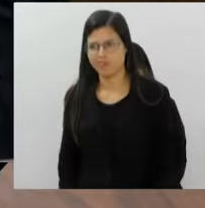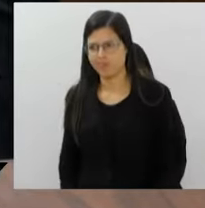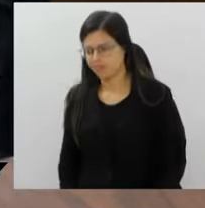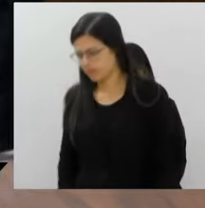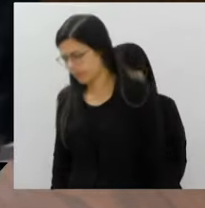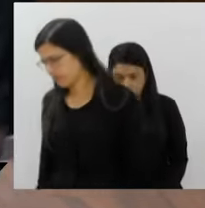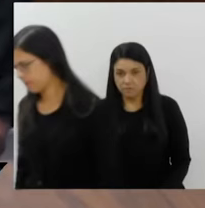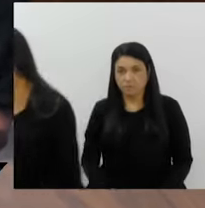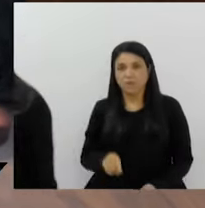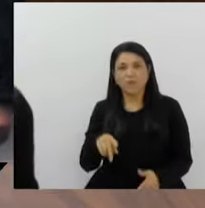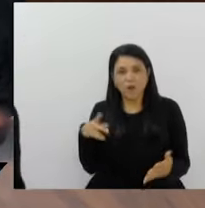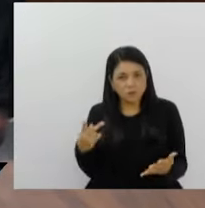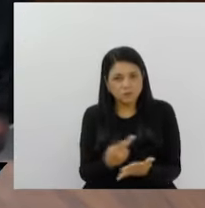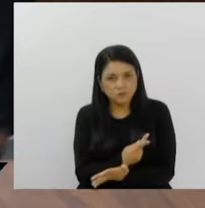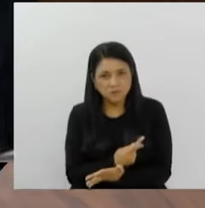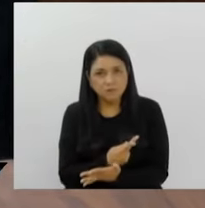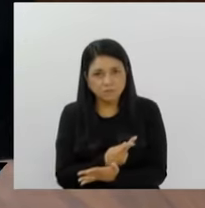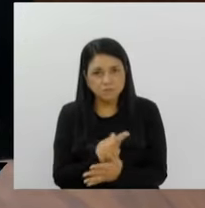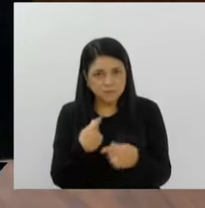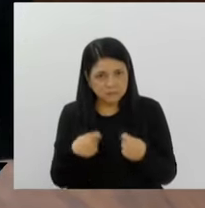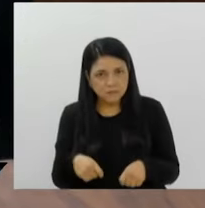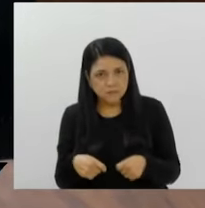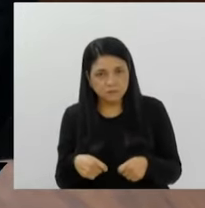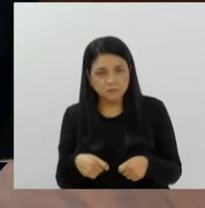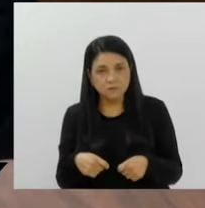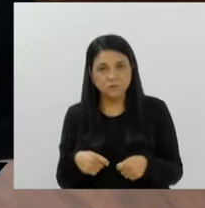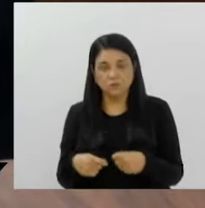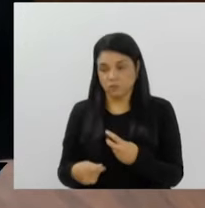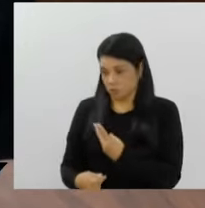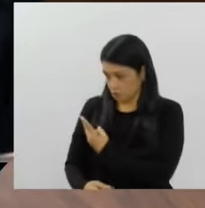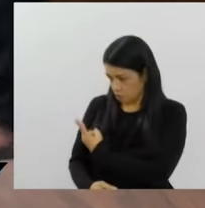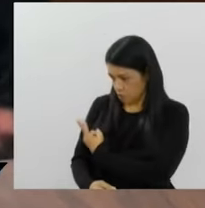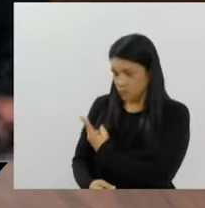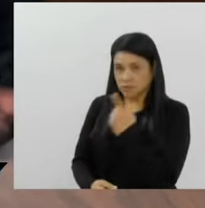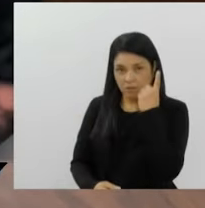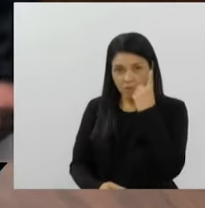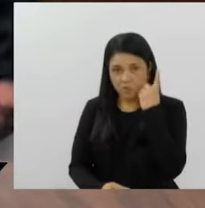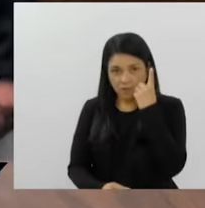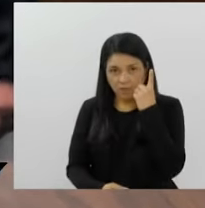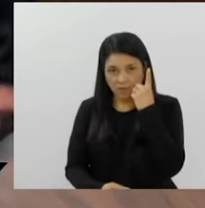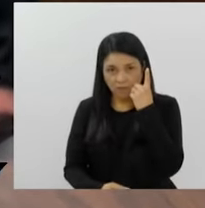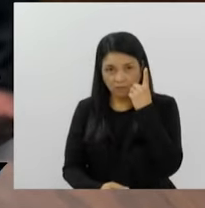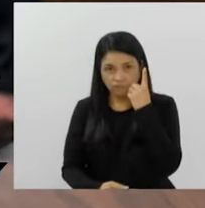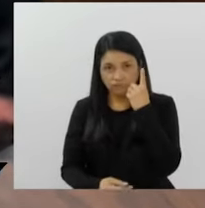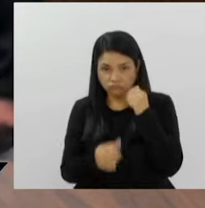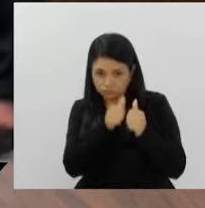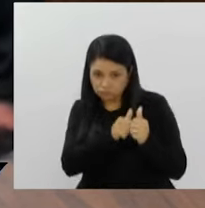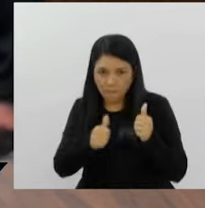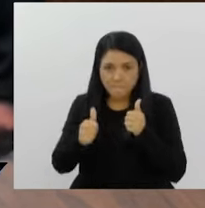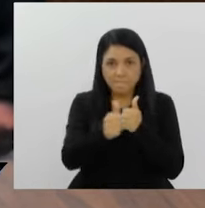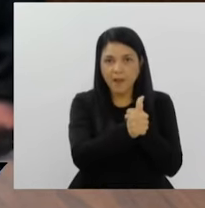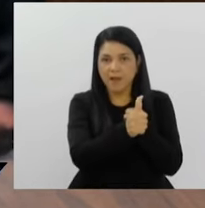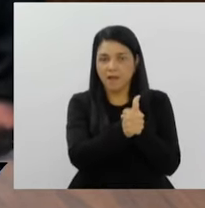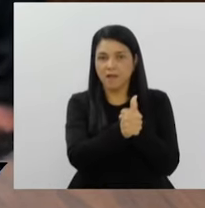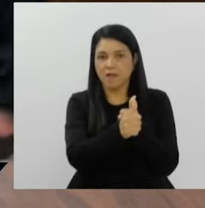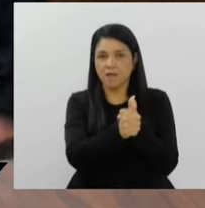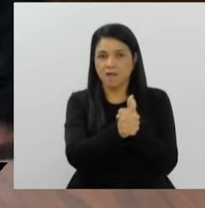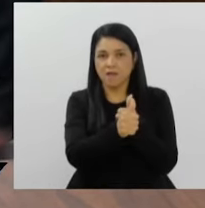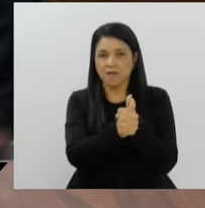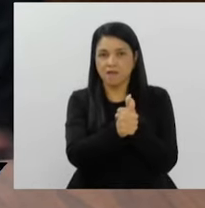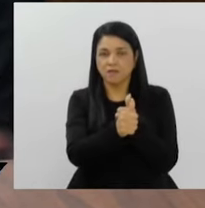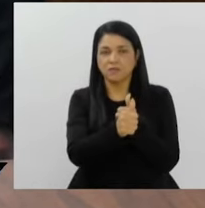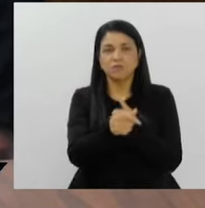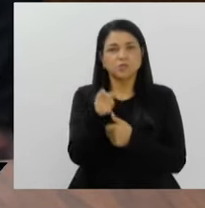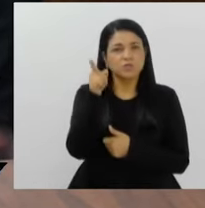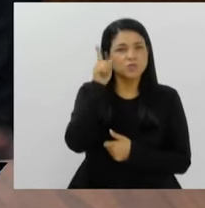que acontecer de um dos dois companheiros aqui, que são de linha de frente, que todos